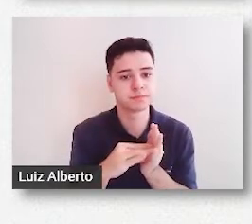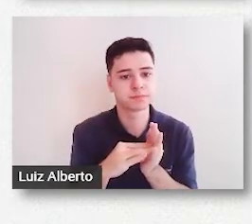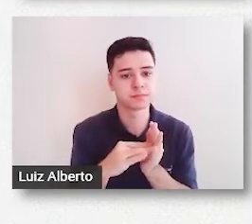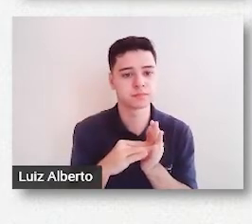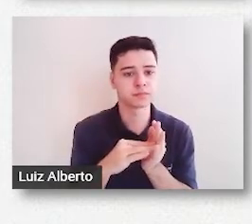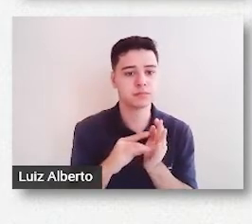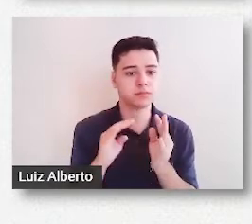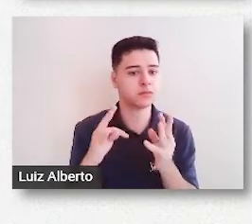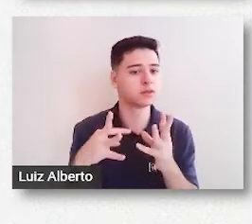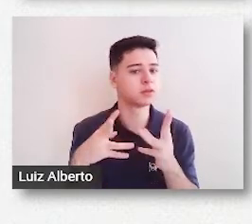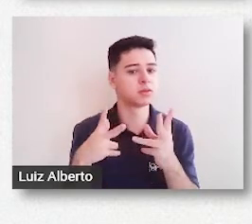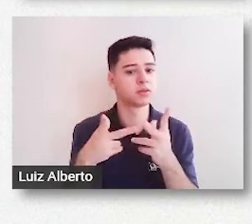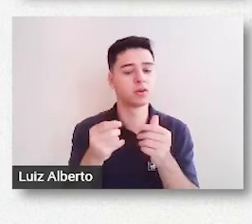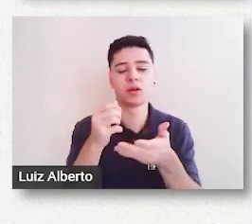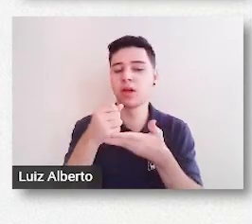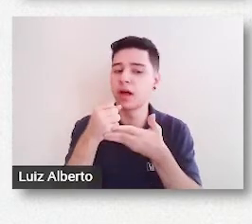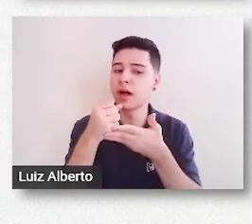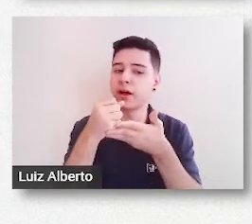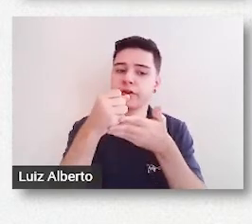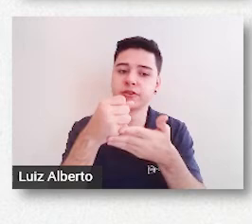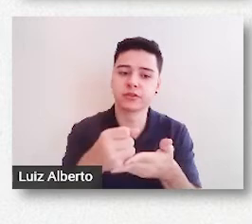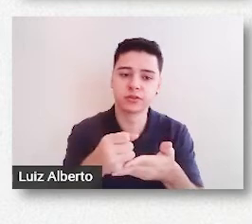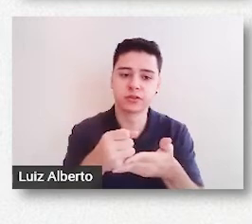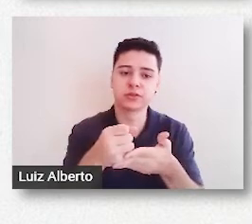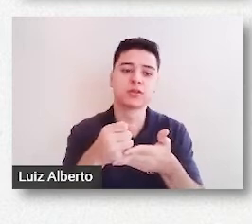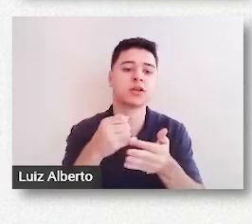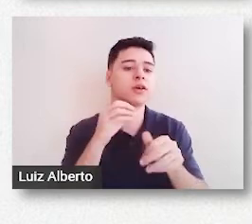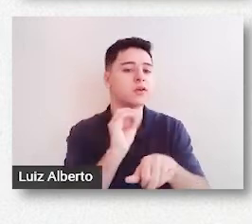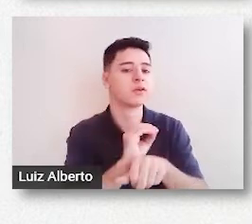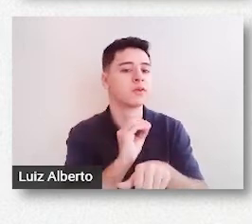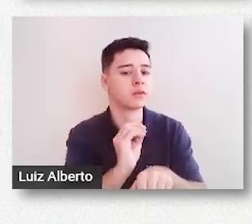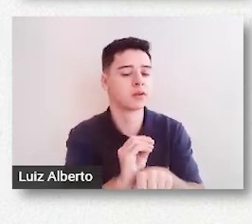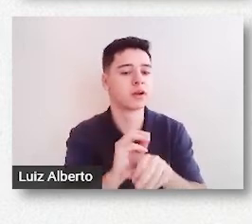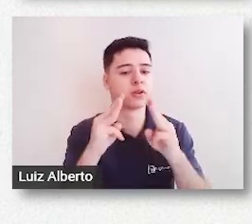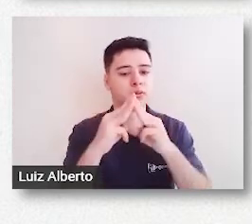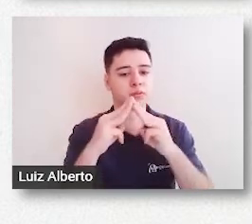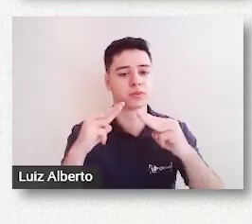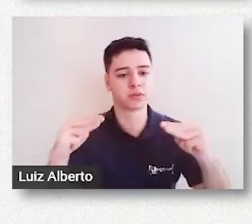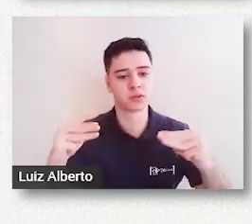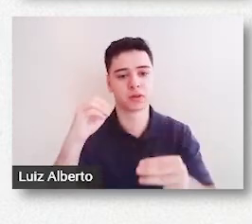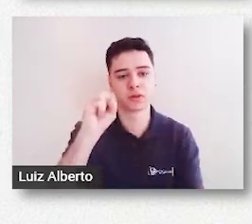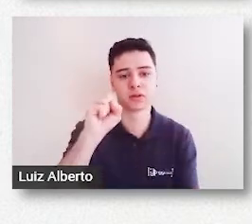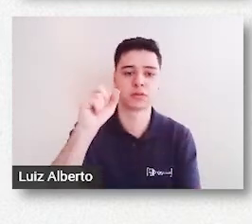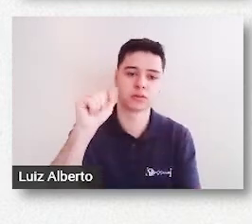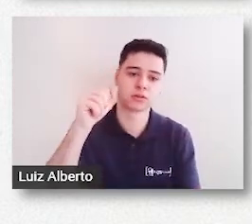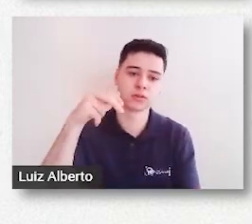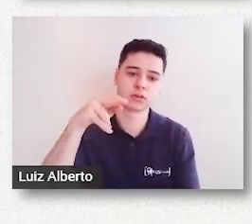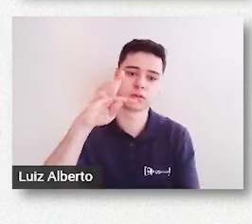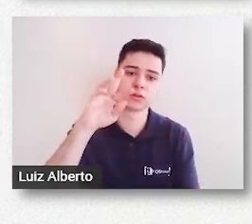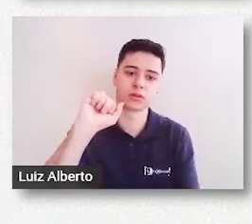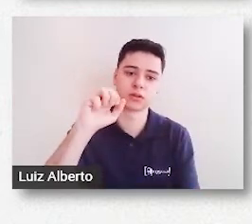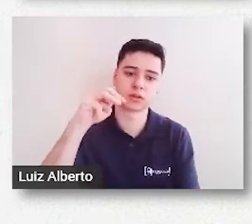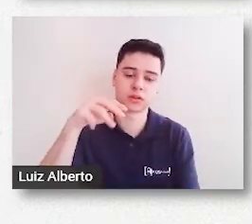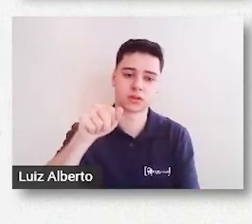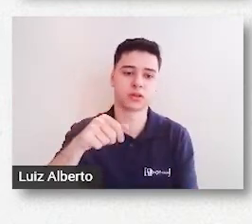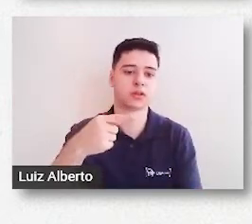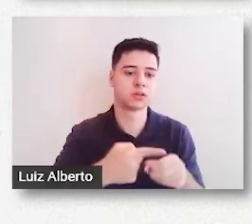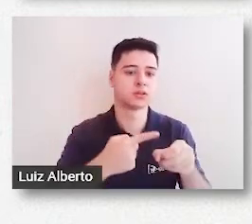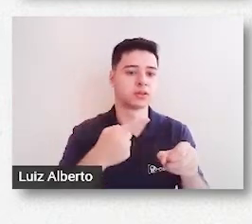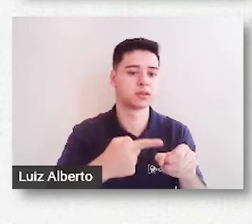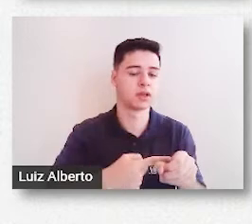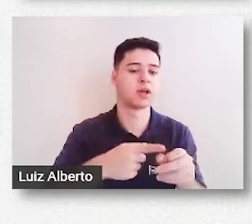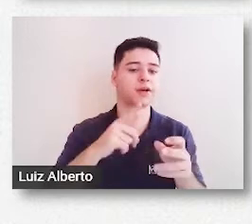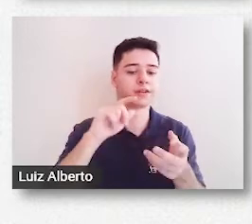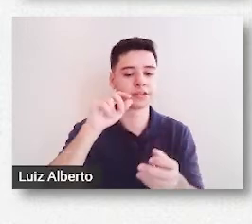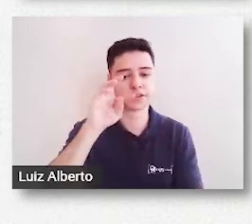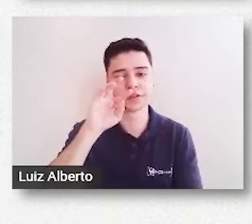enfim, a contribuição e a gentileza do Museu de Santana de Tiradentes, né, que cedeu,